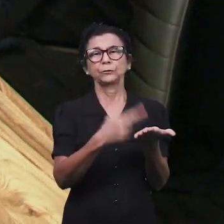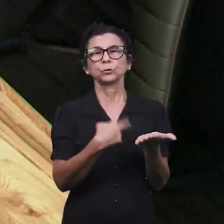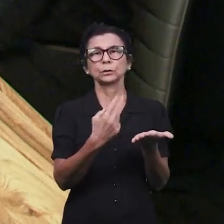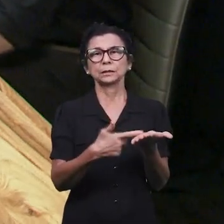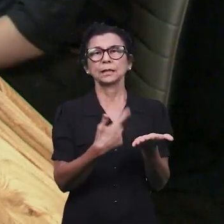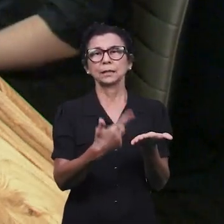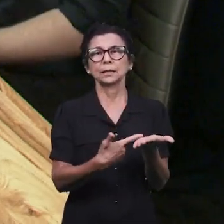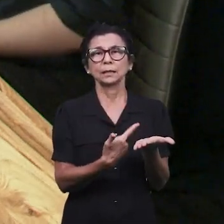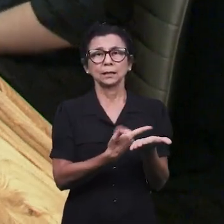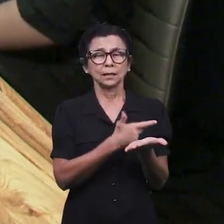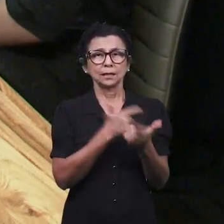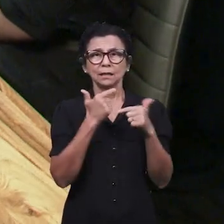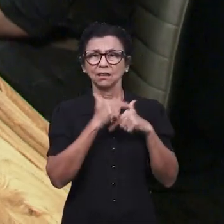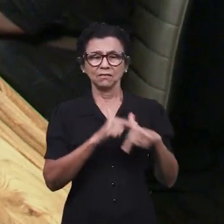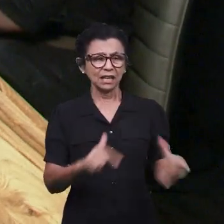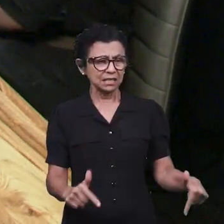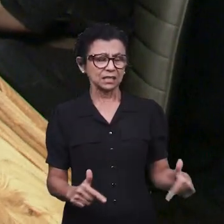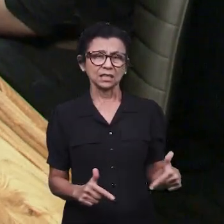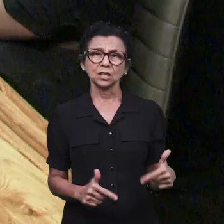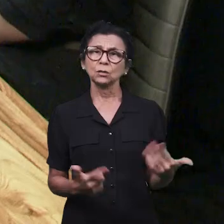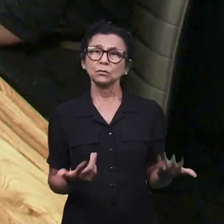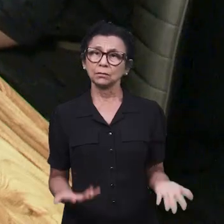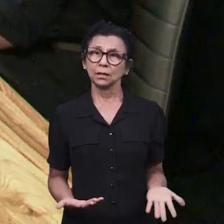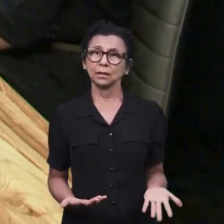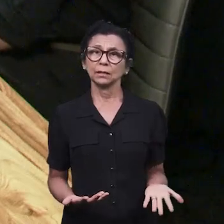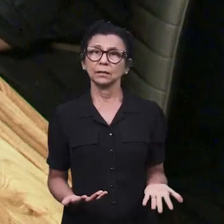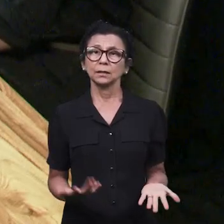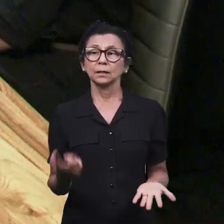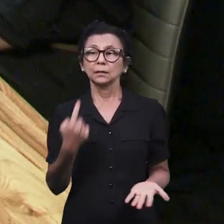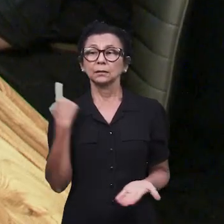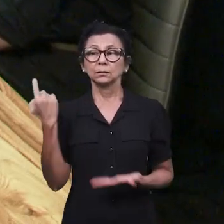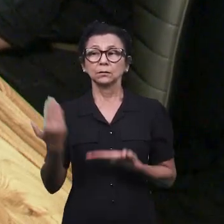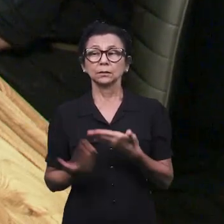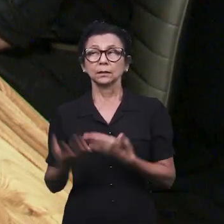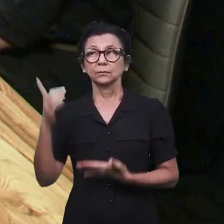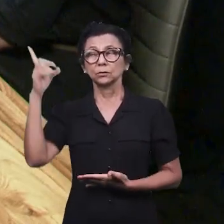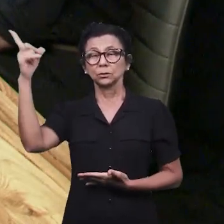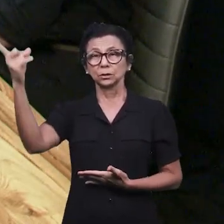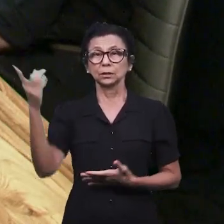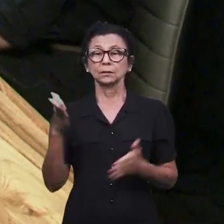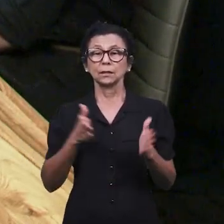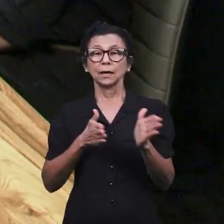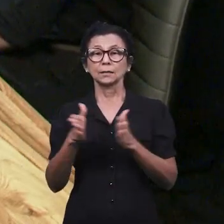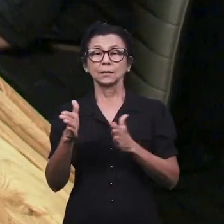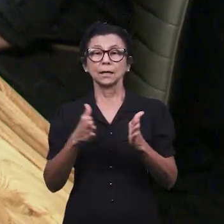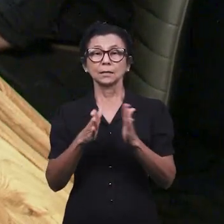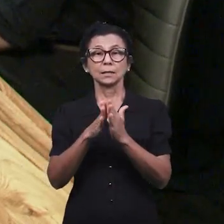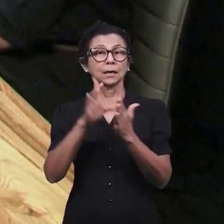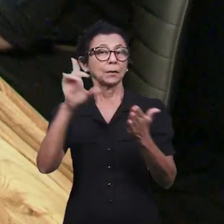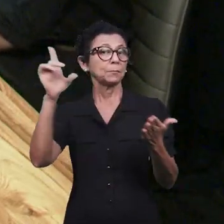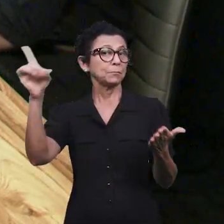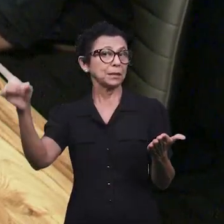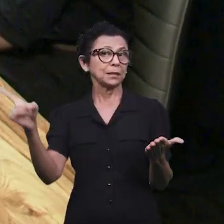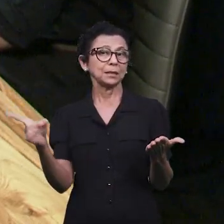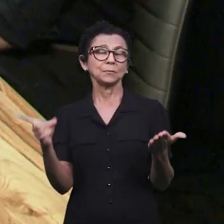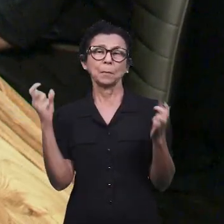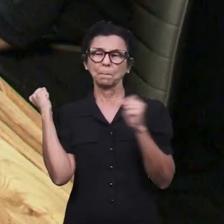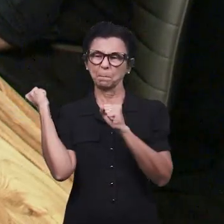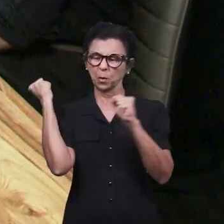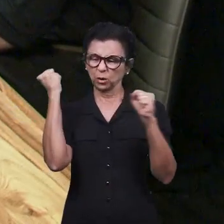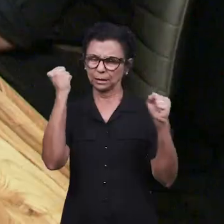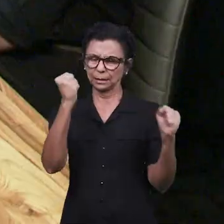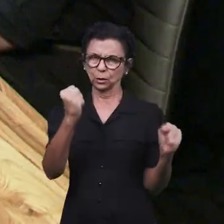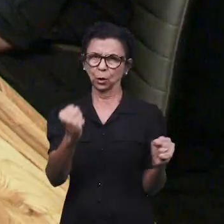não tem vida, né? E nós temos, como servos, acesso e recurso à palavra de Deus, que é viva, que é eficaz,